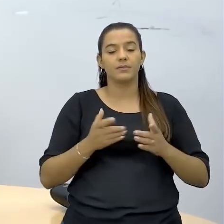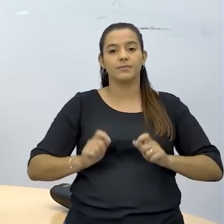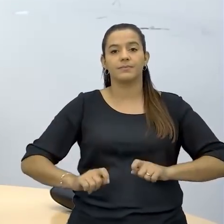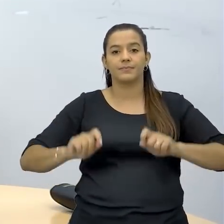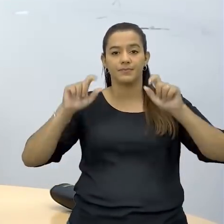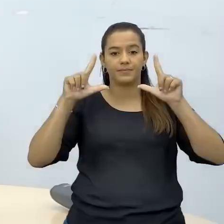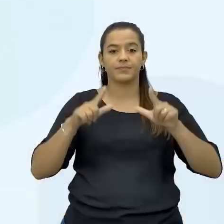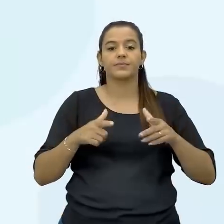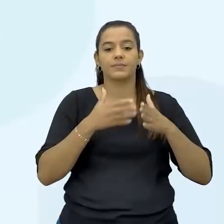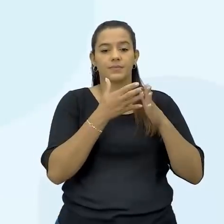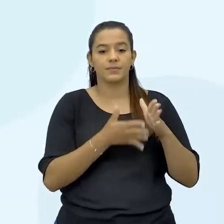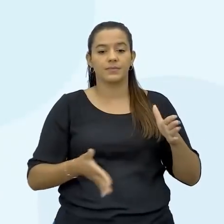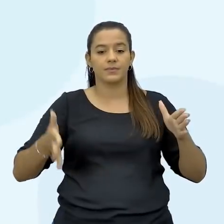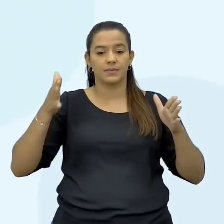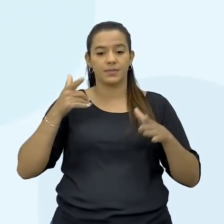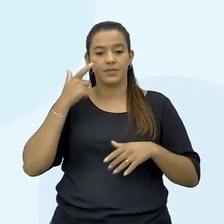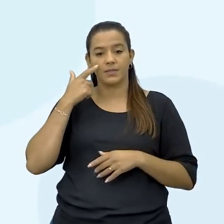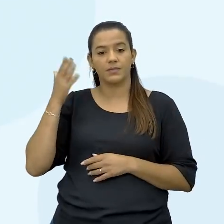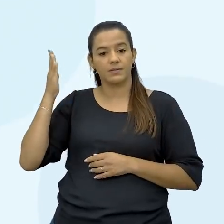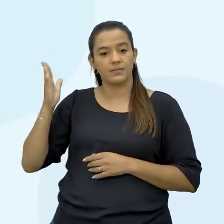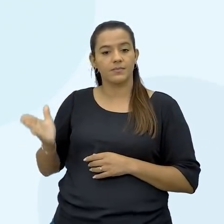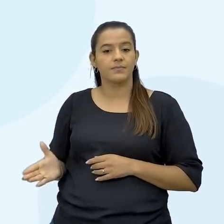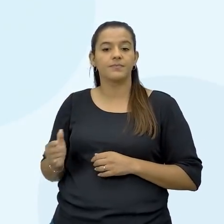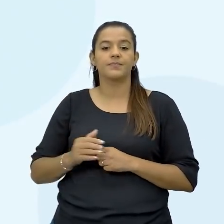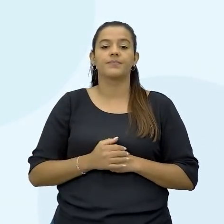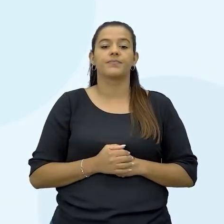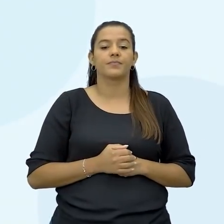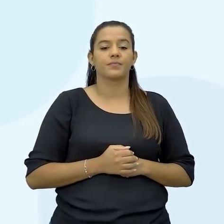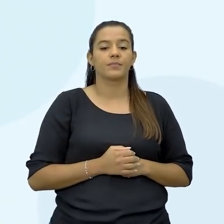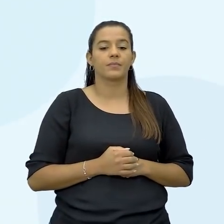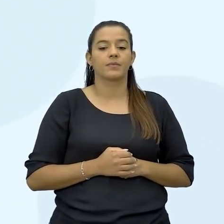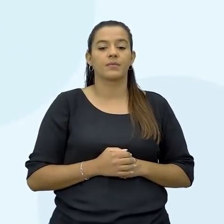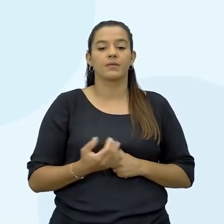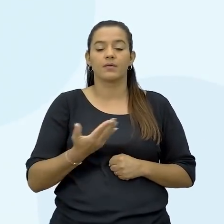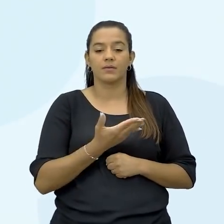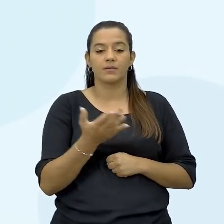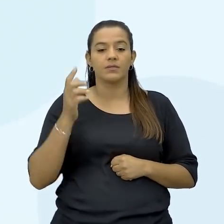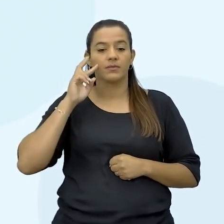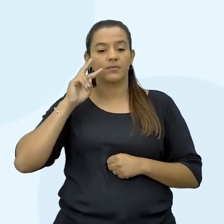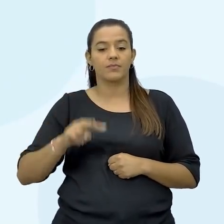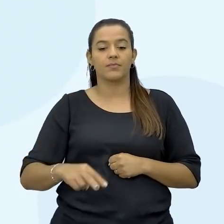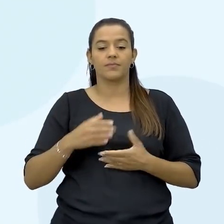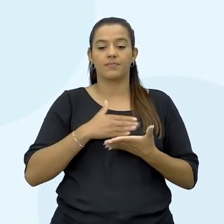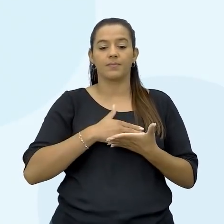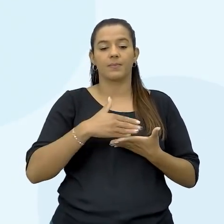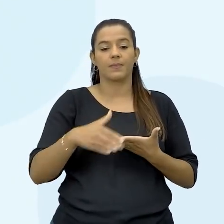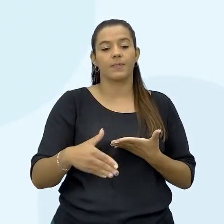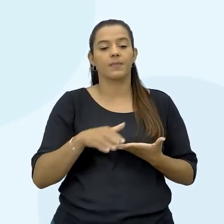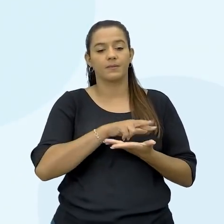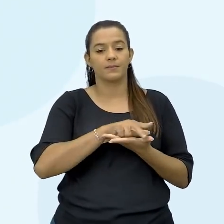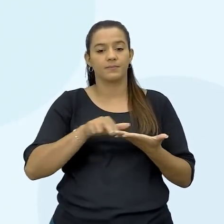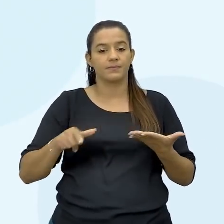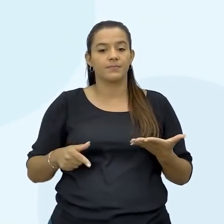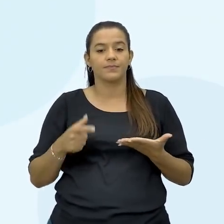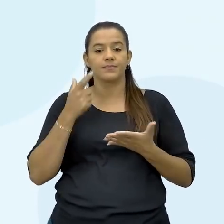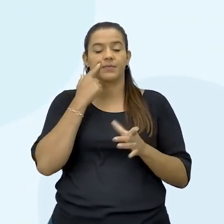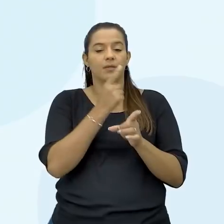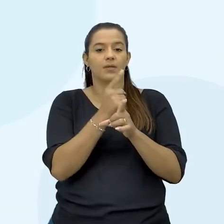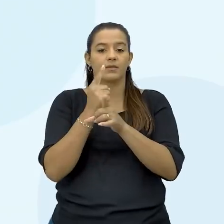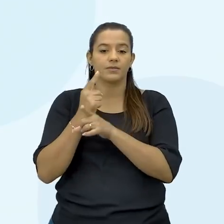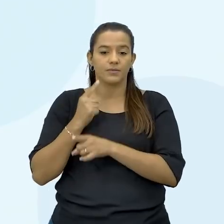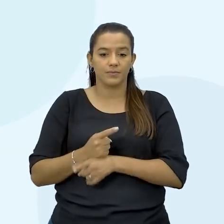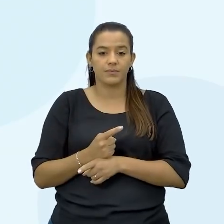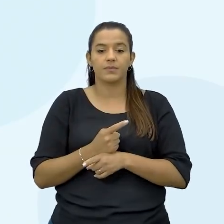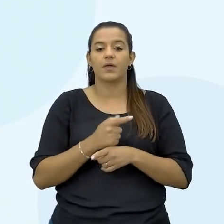para vocês o percurso integrador. No percurso integrador, vocês vão ver que começa aí com o identificar e